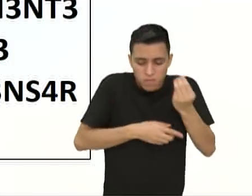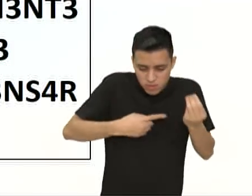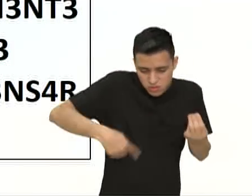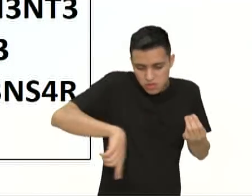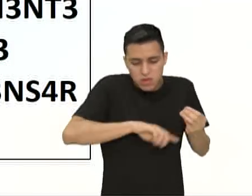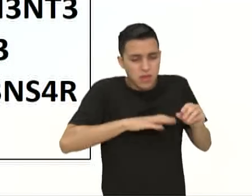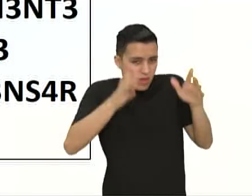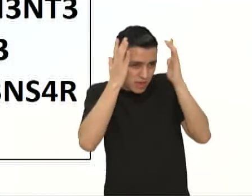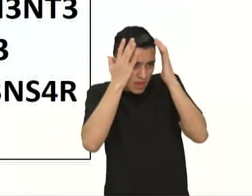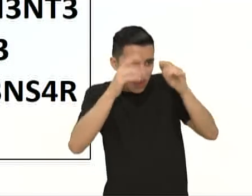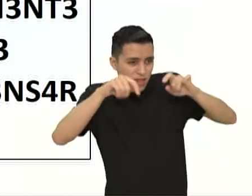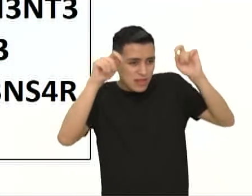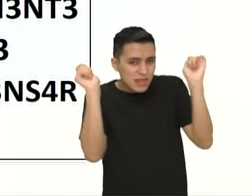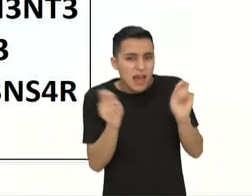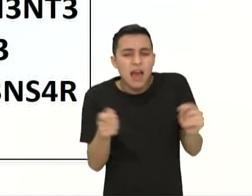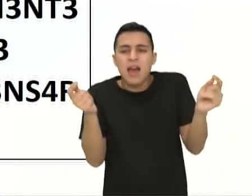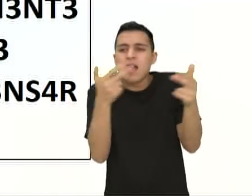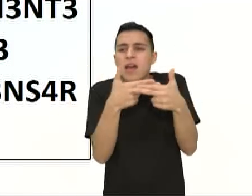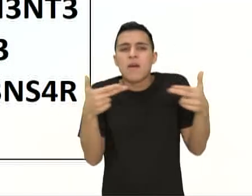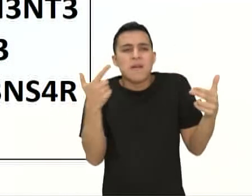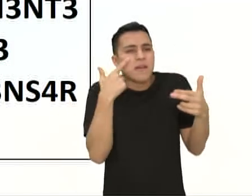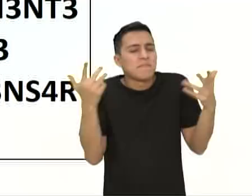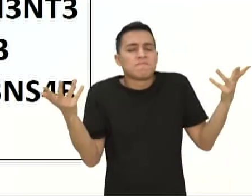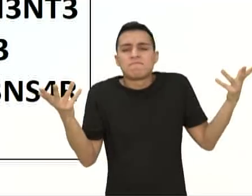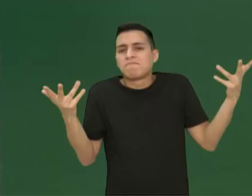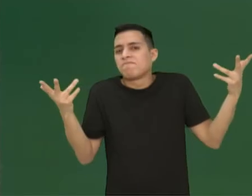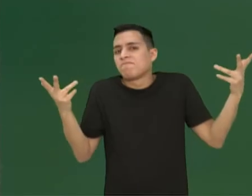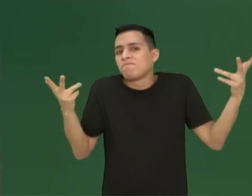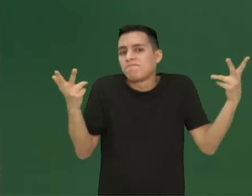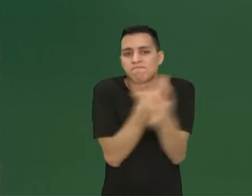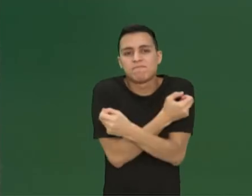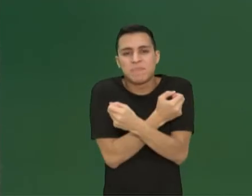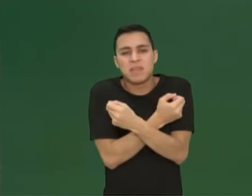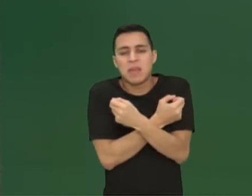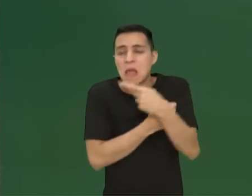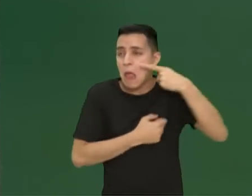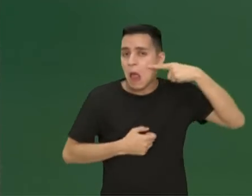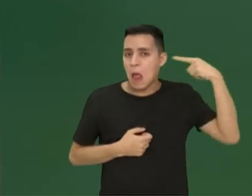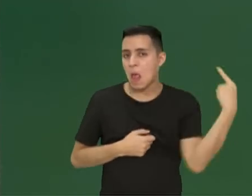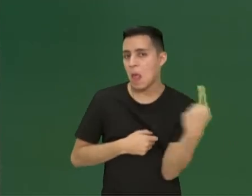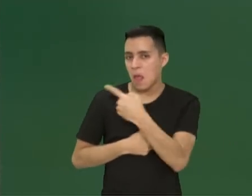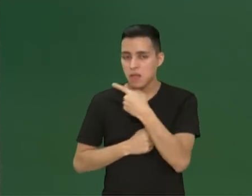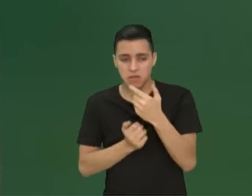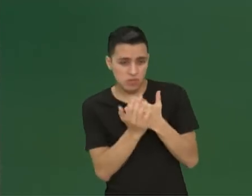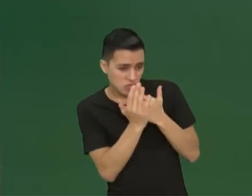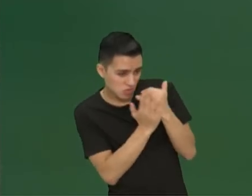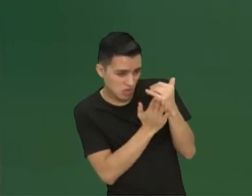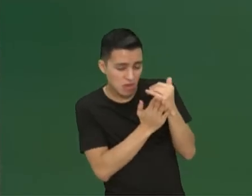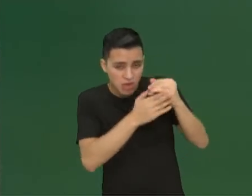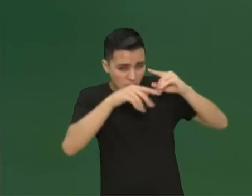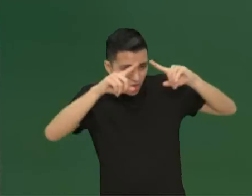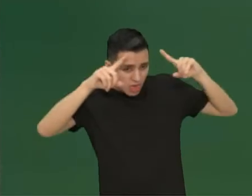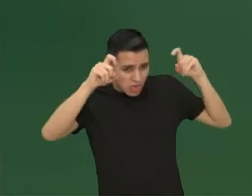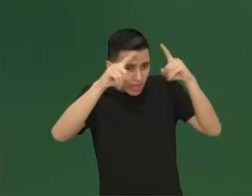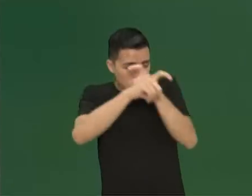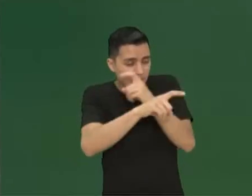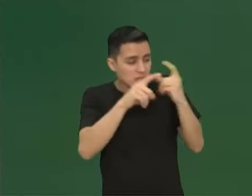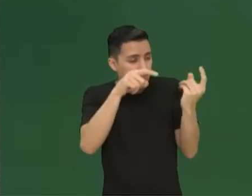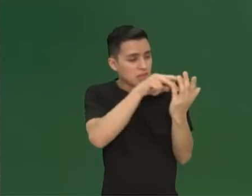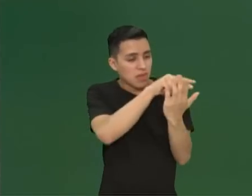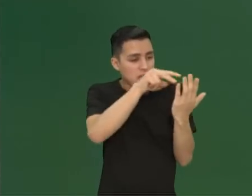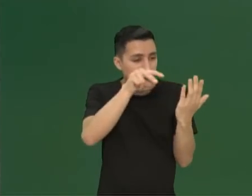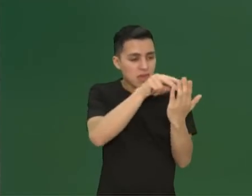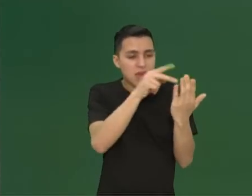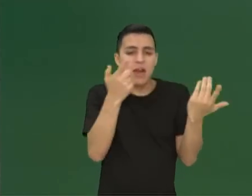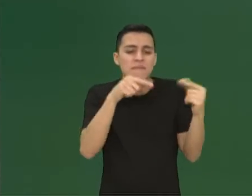cabeça consegue fazer coisas impressionantes. Repare nisso. No começo estava muito complicado,